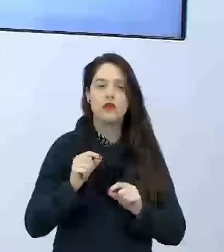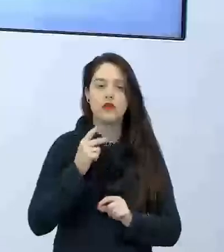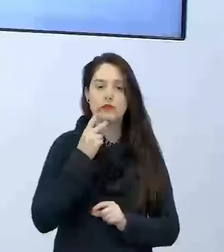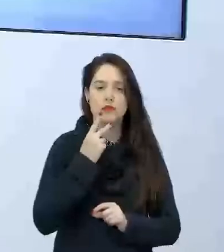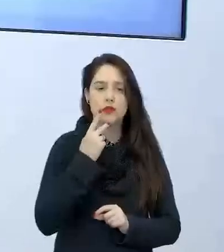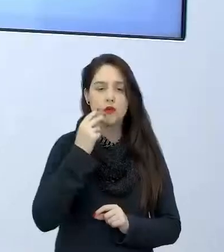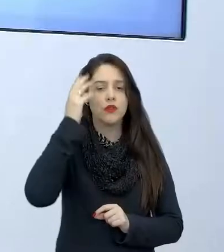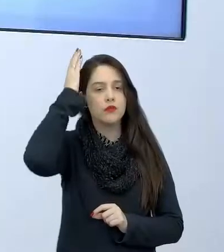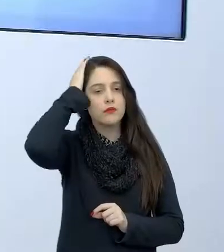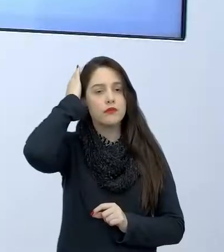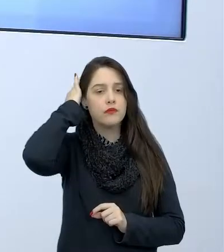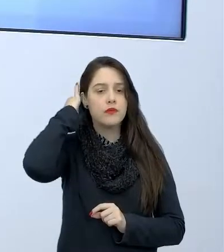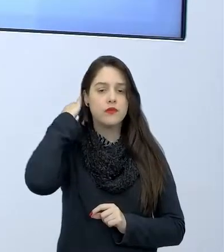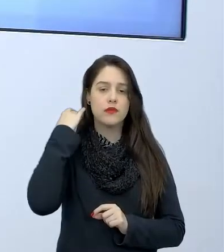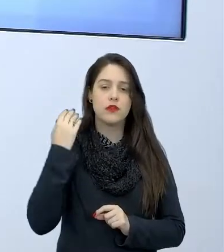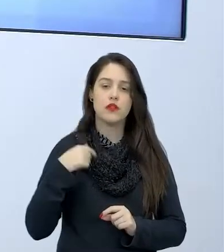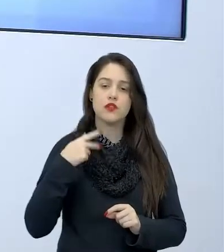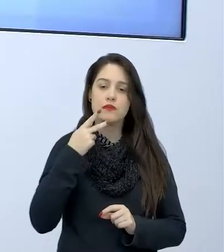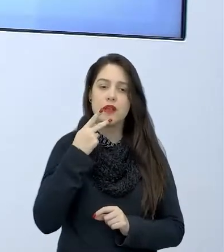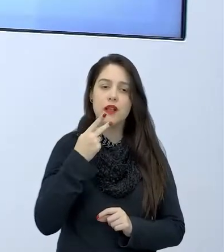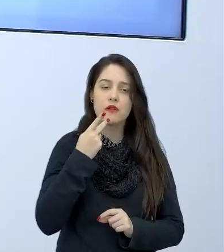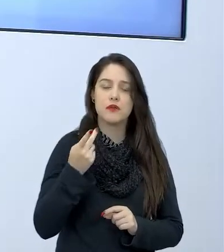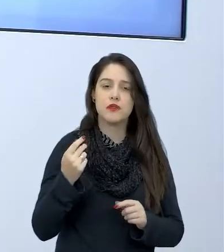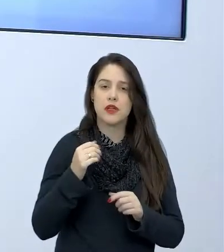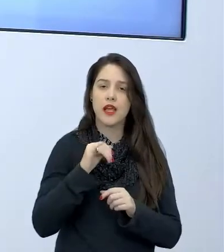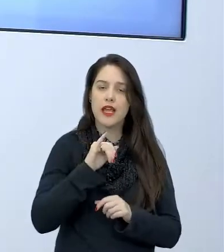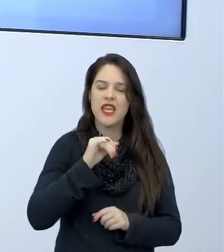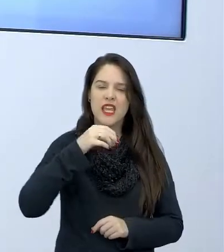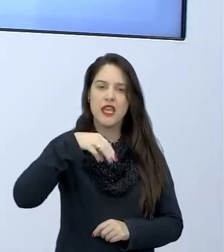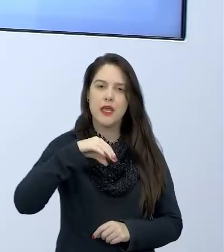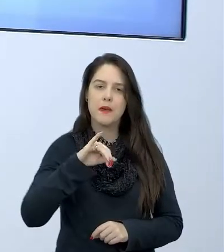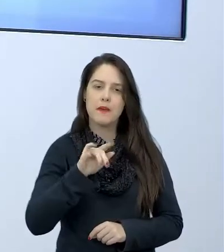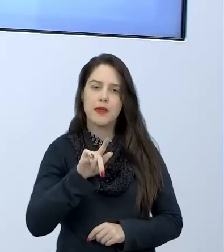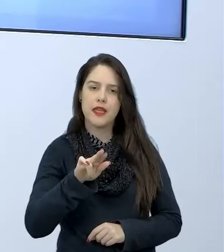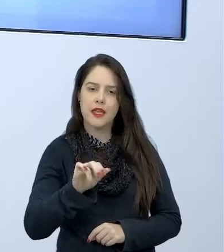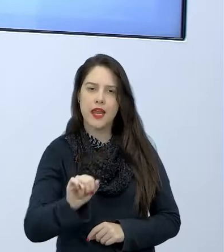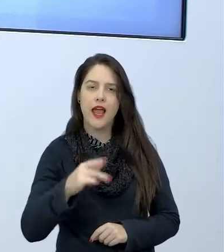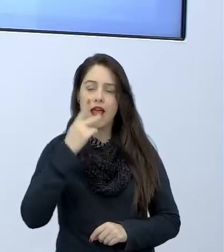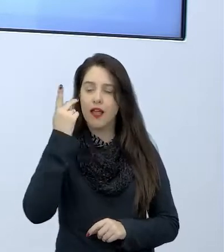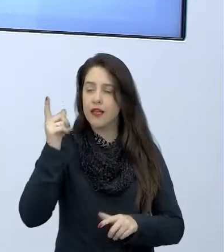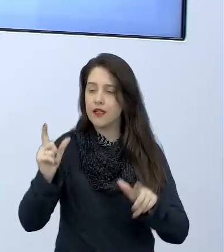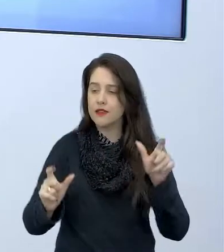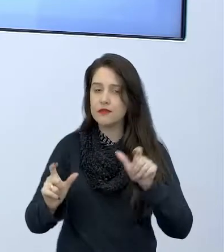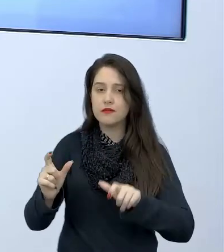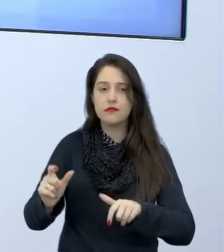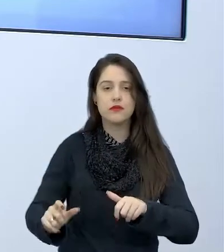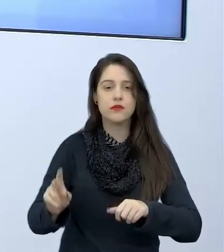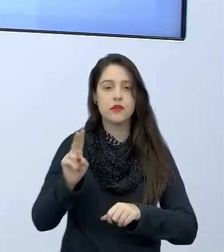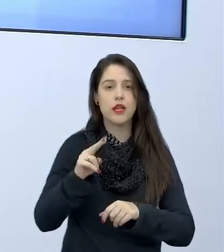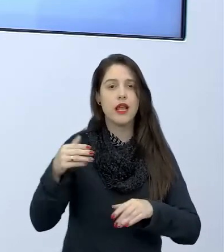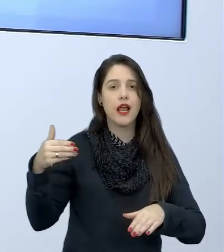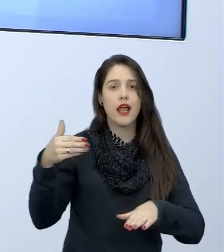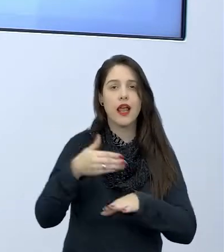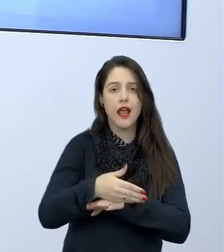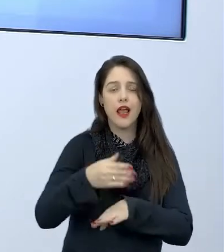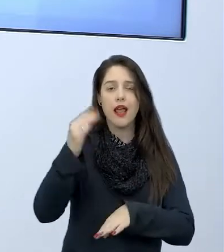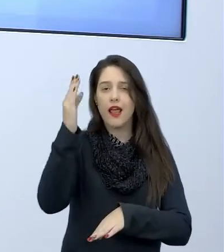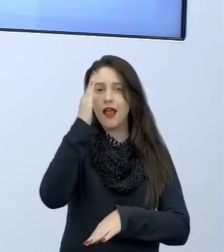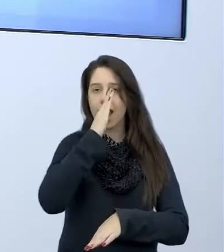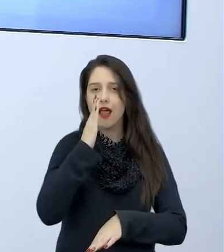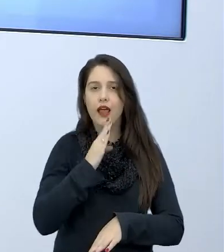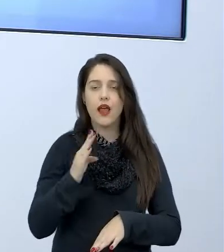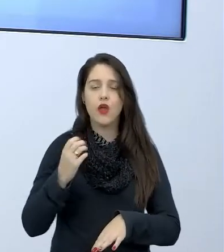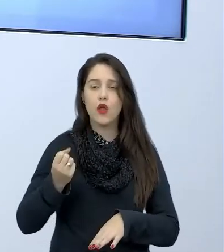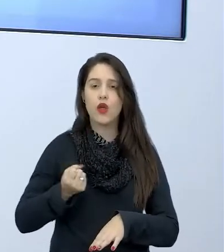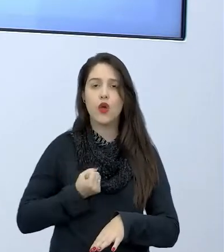fala sobre essas pessoas que migraram para cá, essas pessoas que se refugiaram aqui no Brasil, a gente está falando de